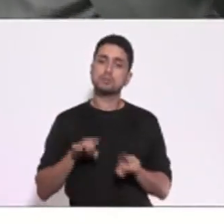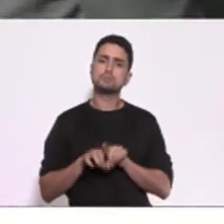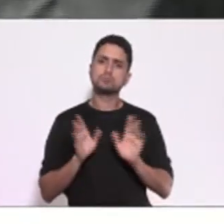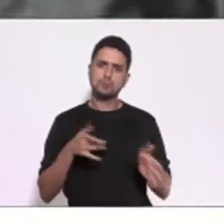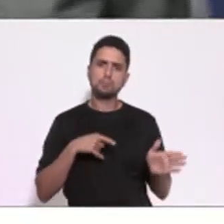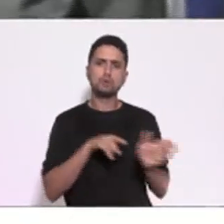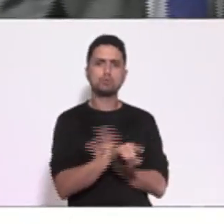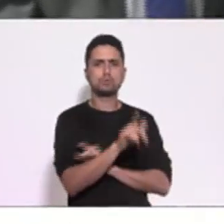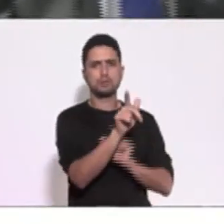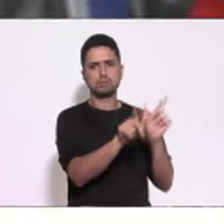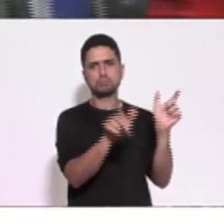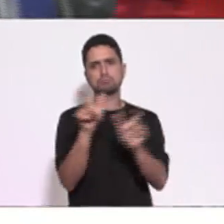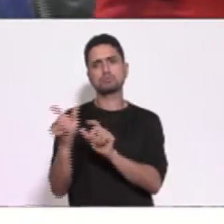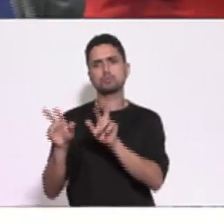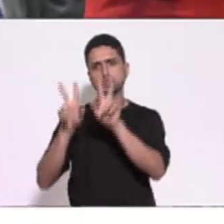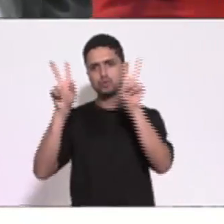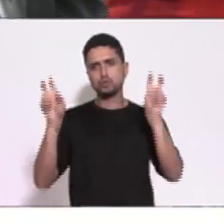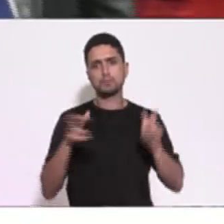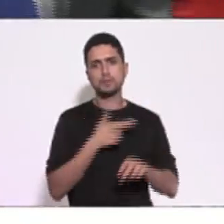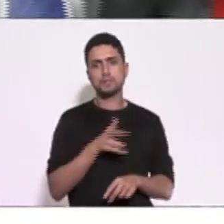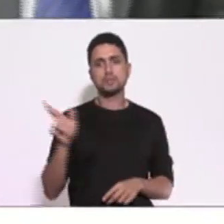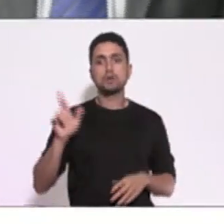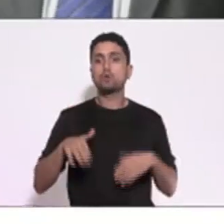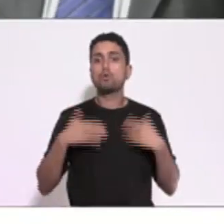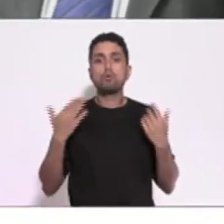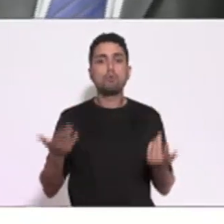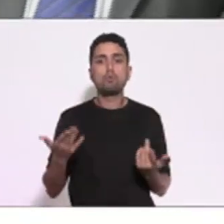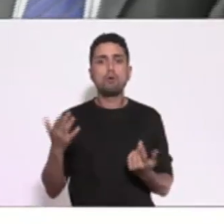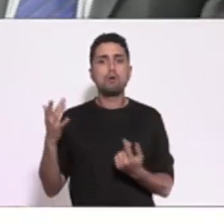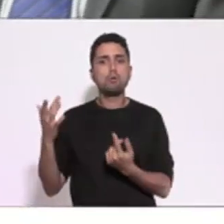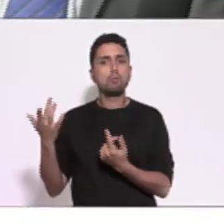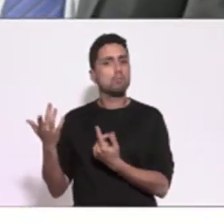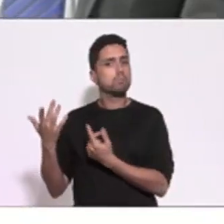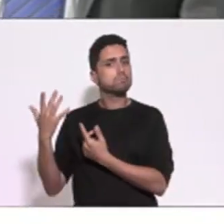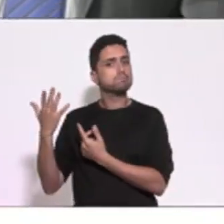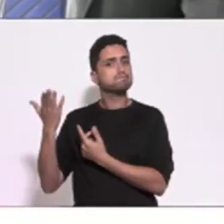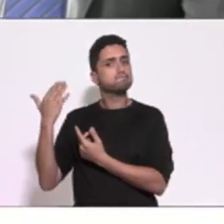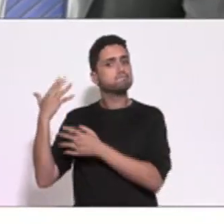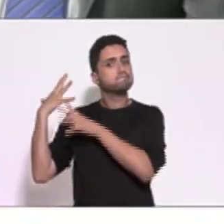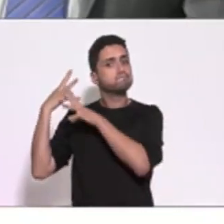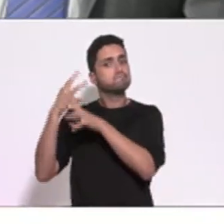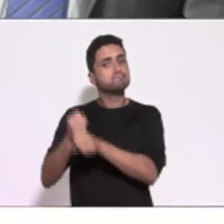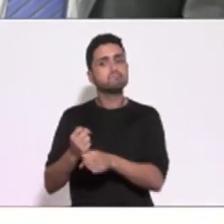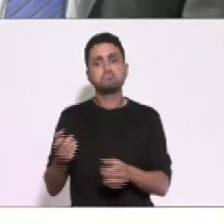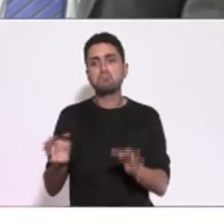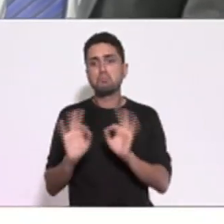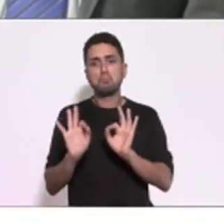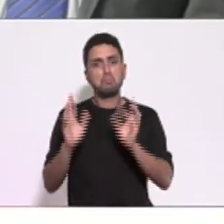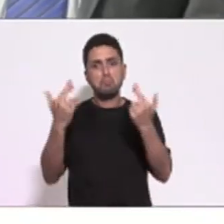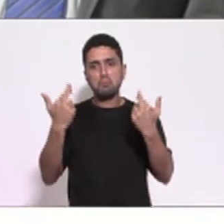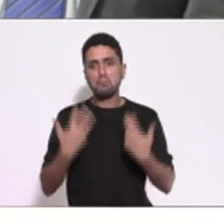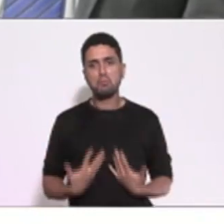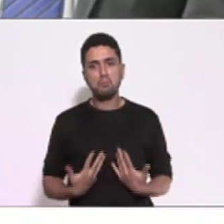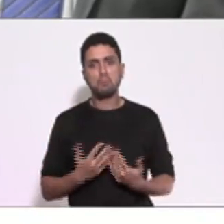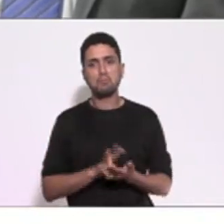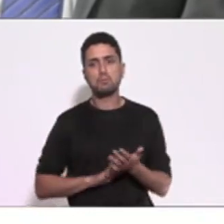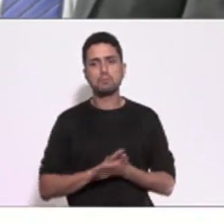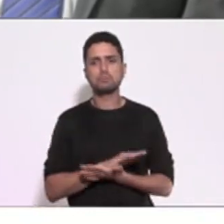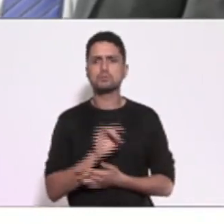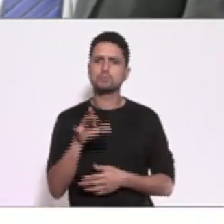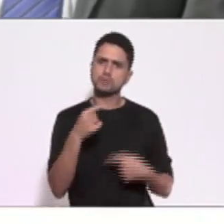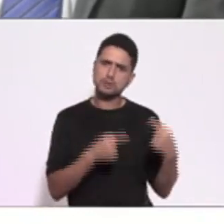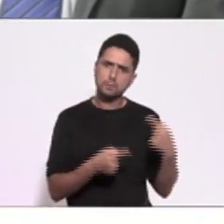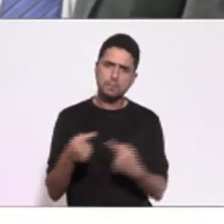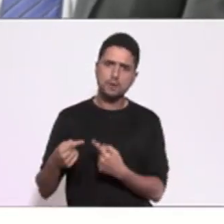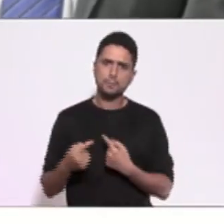que questionaram a questão religiosa qual que é o histórico e ninguém soube me explicar. Então, isso é simplesmente para trazer o debate.